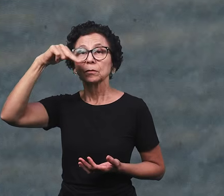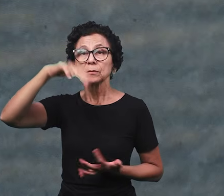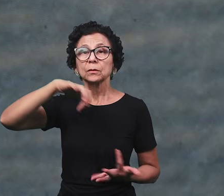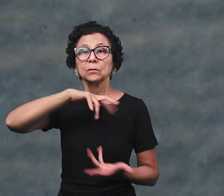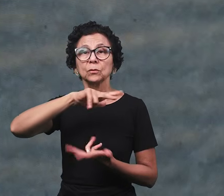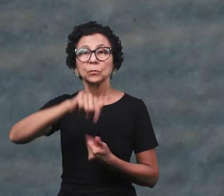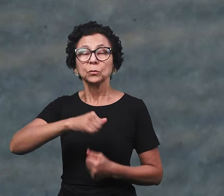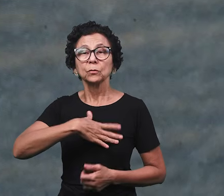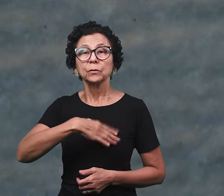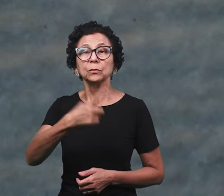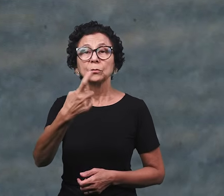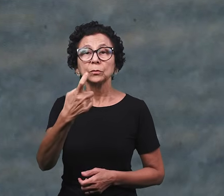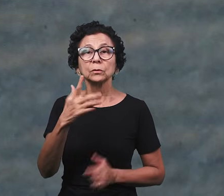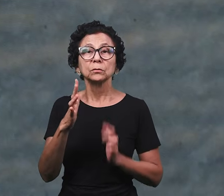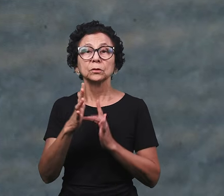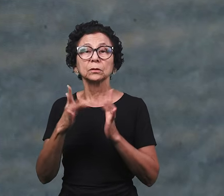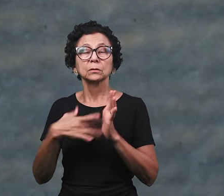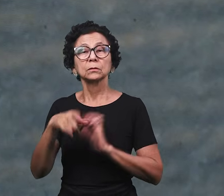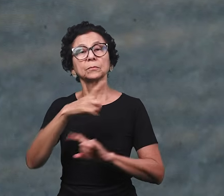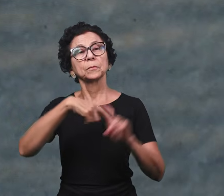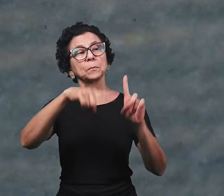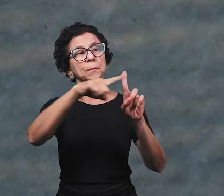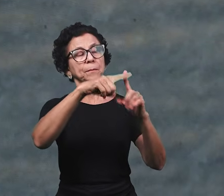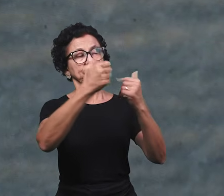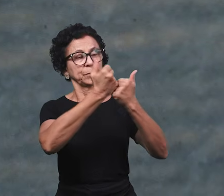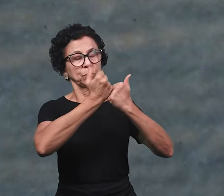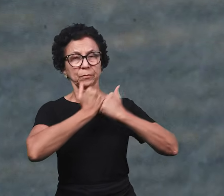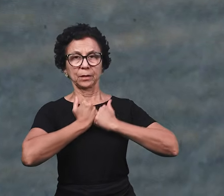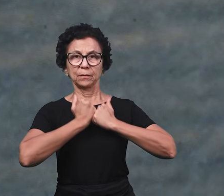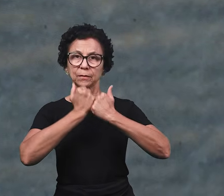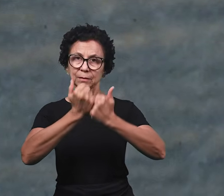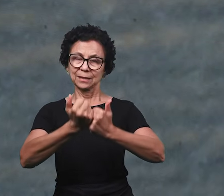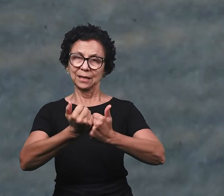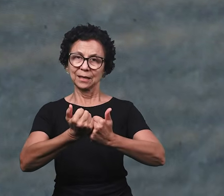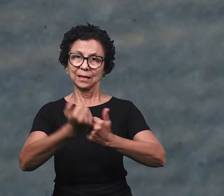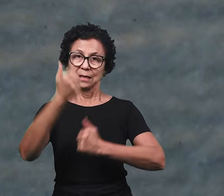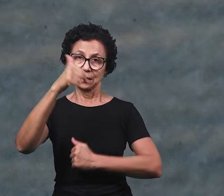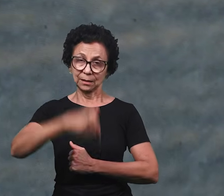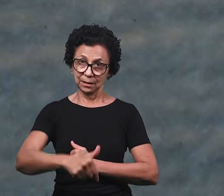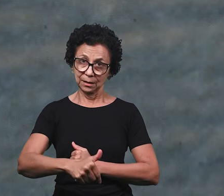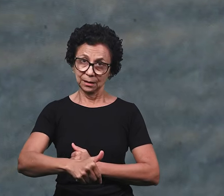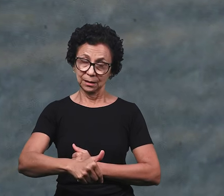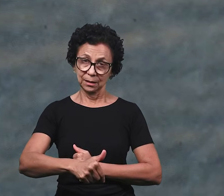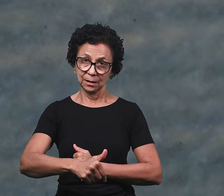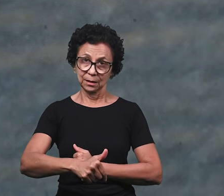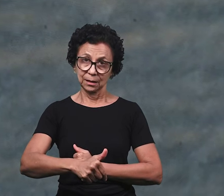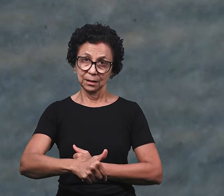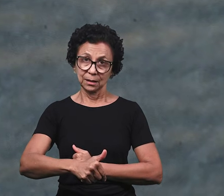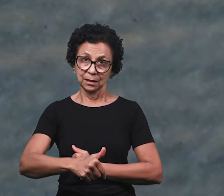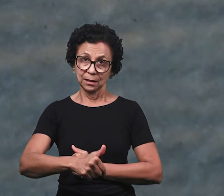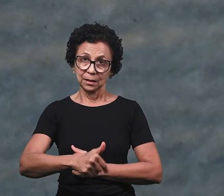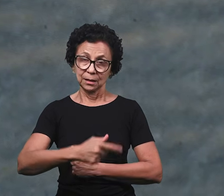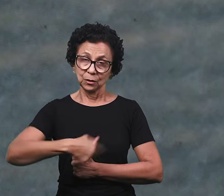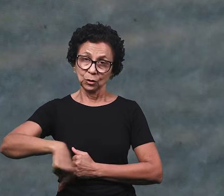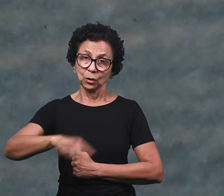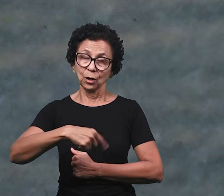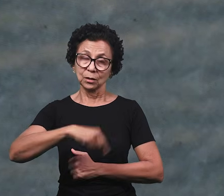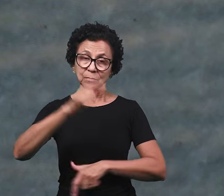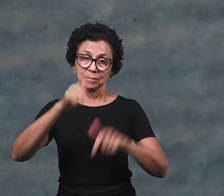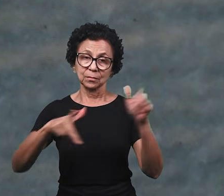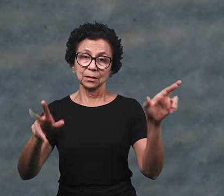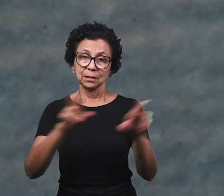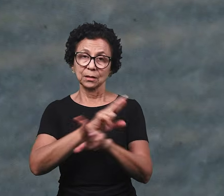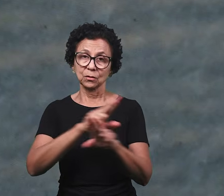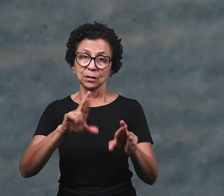está assistindo, para que a gente possa transmitir esse amor para o outro. Para que a gente possa chegar para o Bartimeu e falar assim,